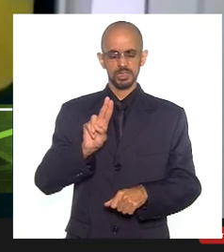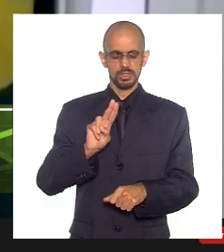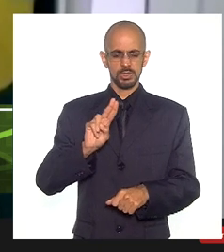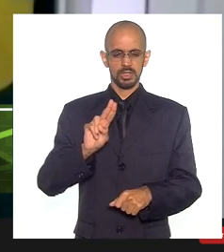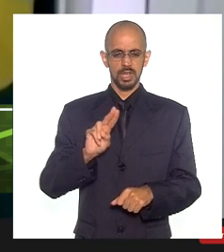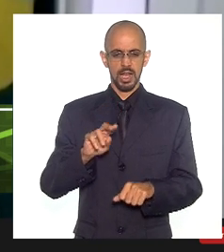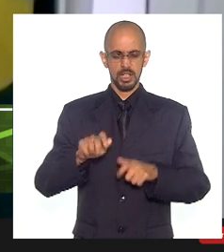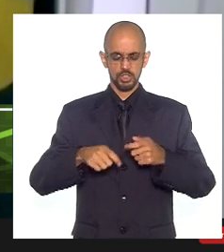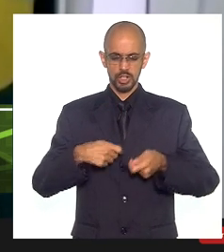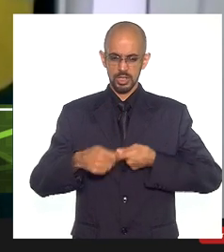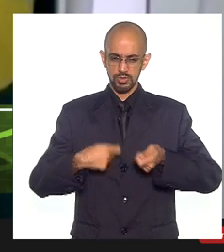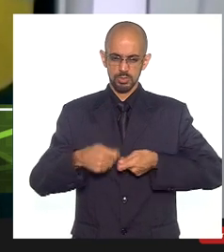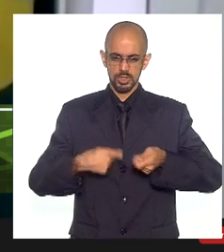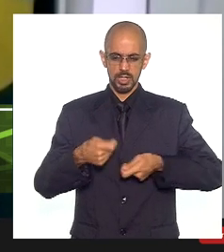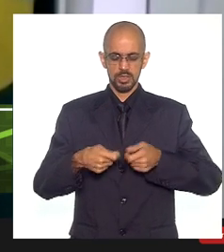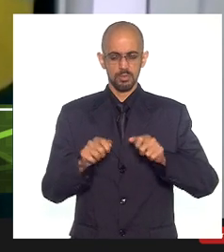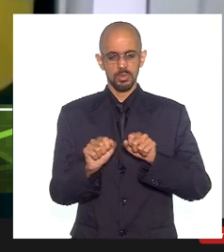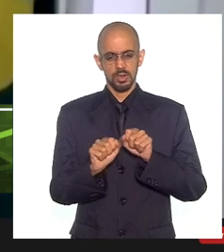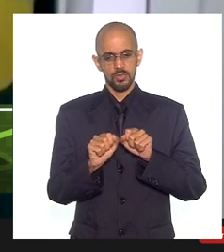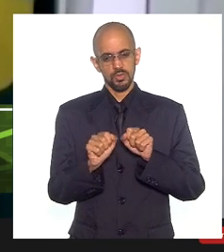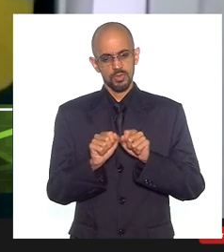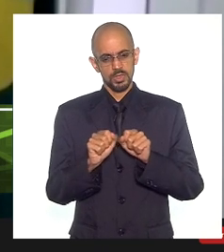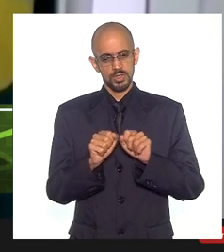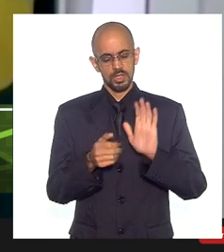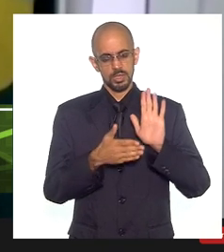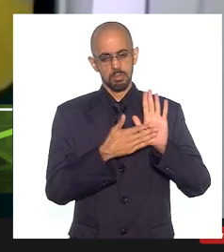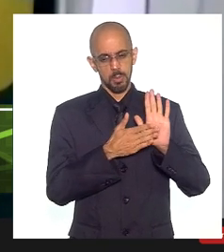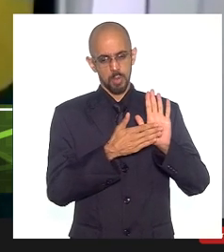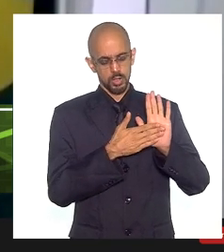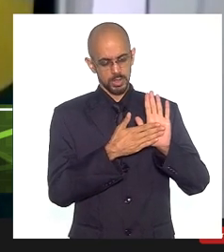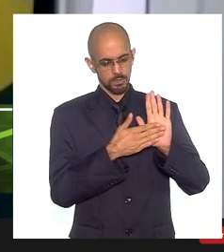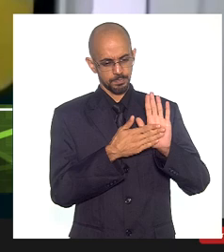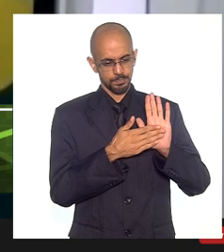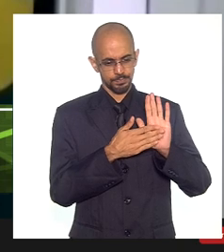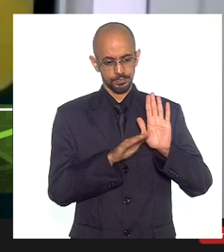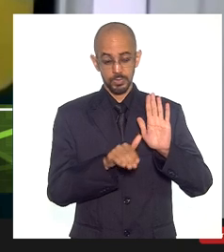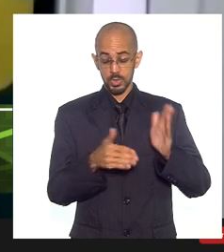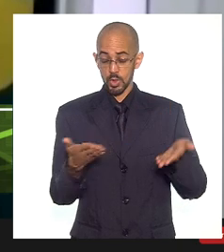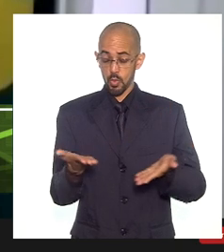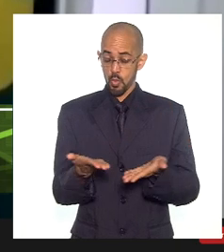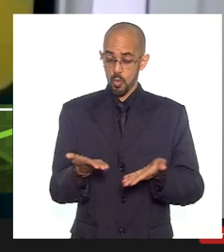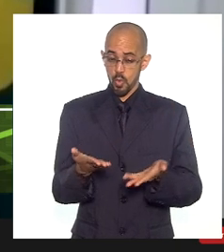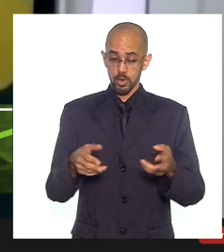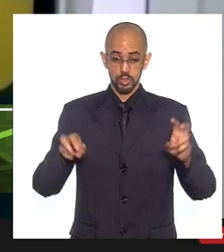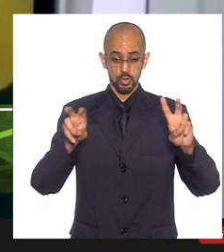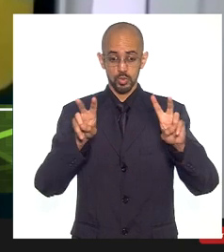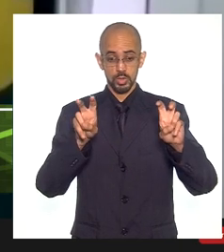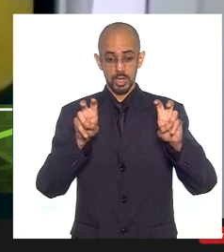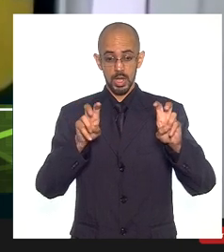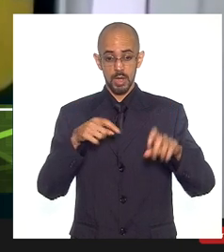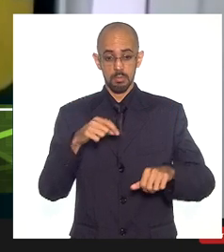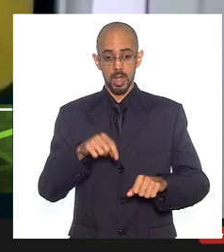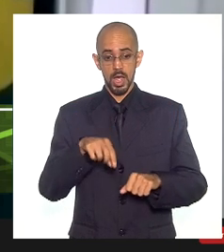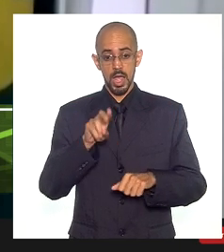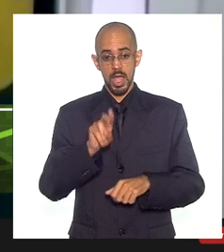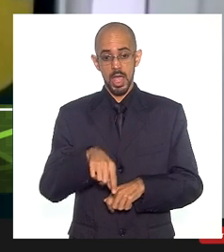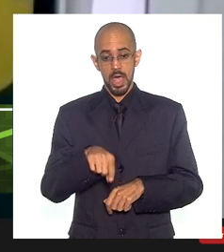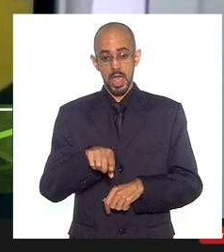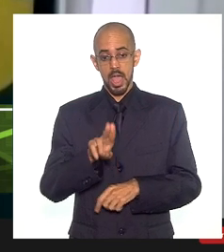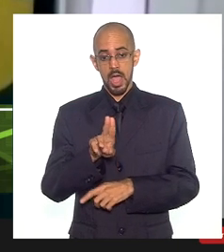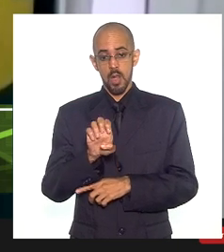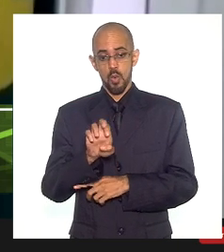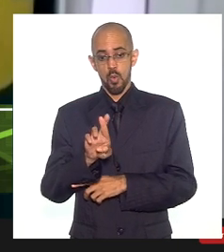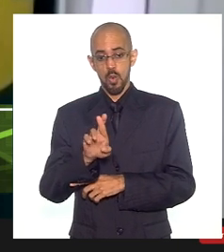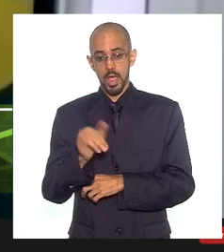no processo de elaboração desta propositura. Hoje, como já disse, o tema é a nossa Universidade do Estado do Rio de Janeiro,